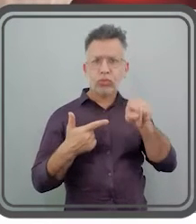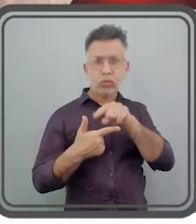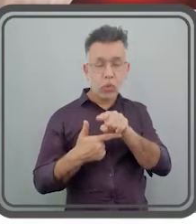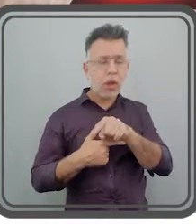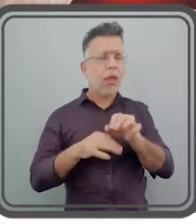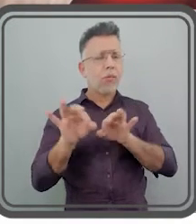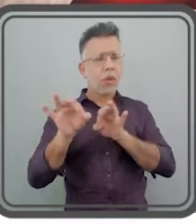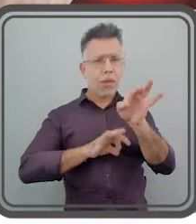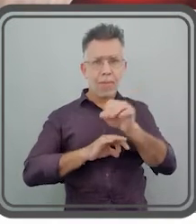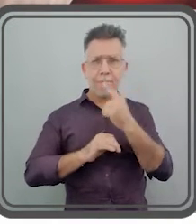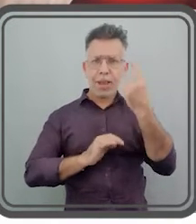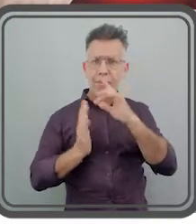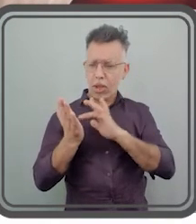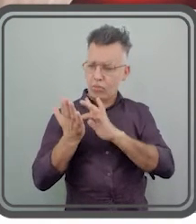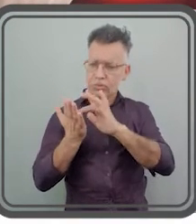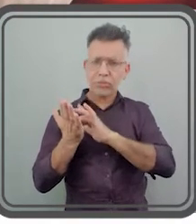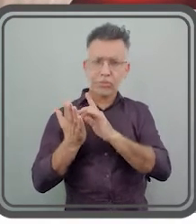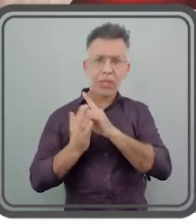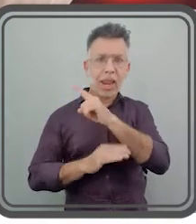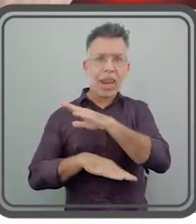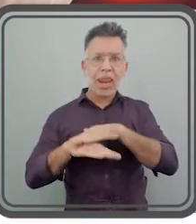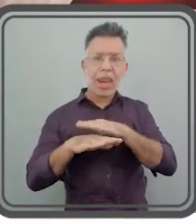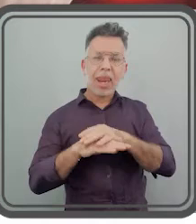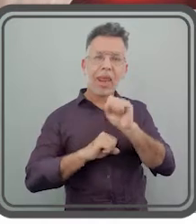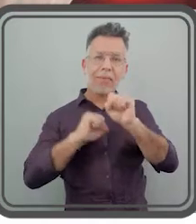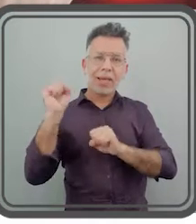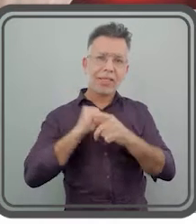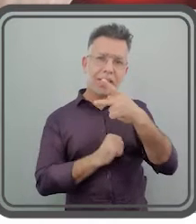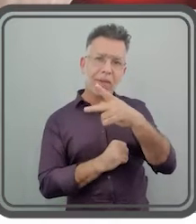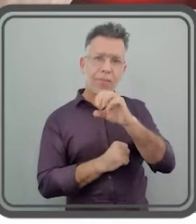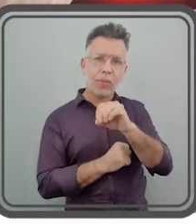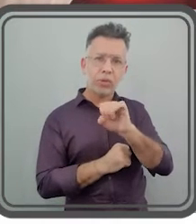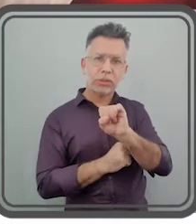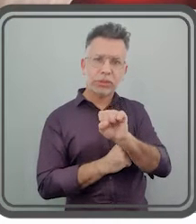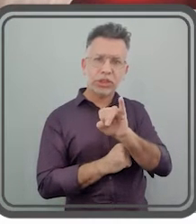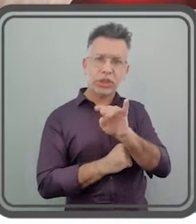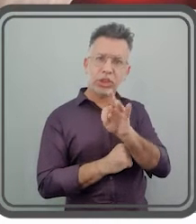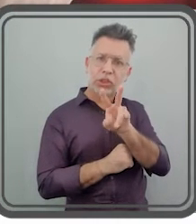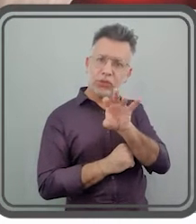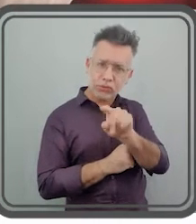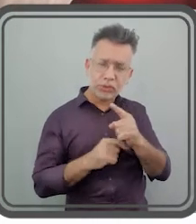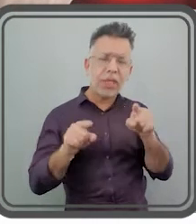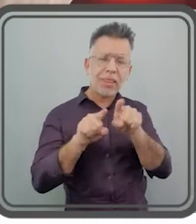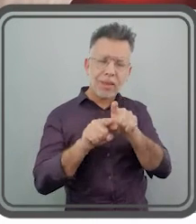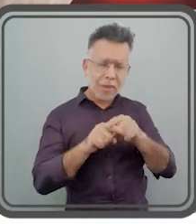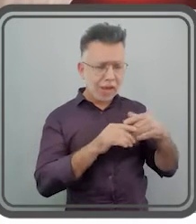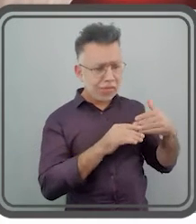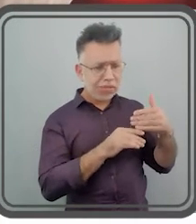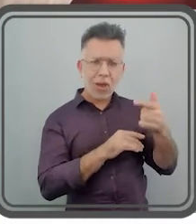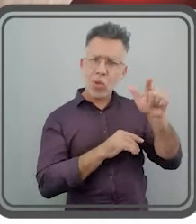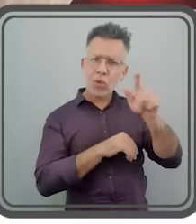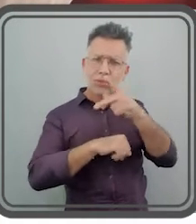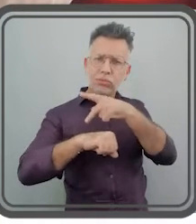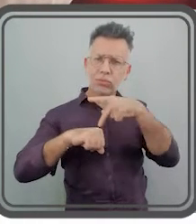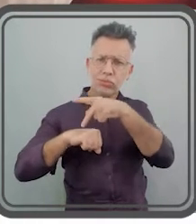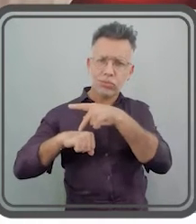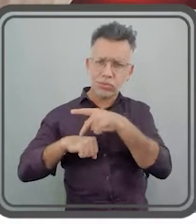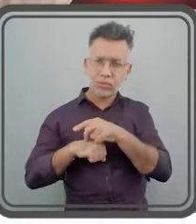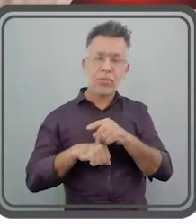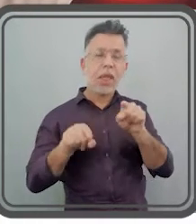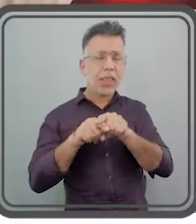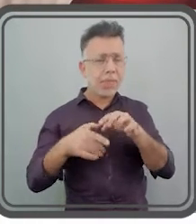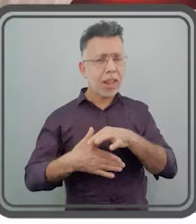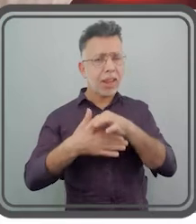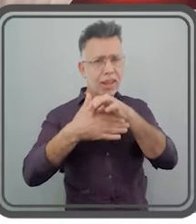projeto do o tablet brasileiro lá na Positivo né já teve liderando negociações parcerias de conteúdo dentro e fora do país né